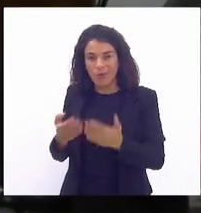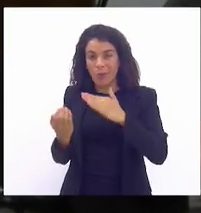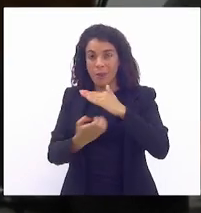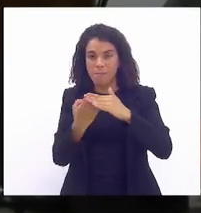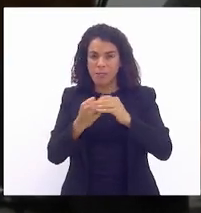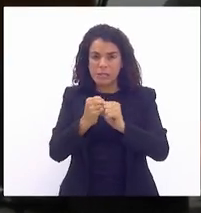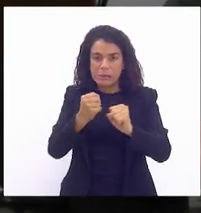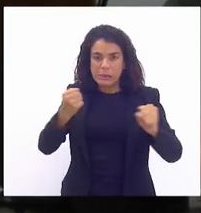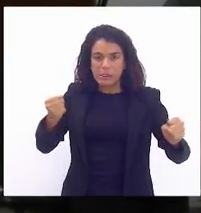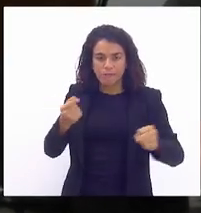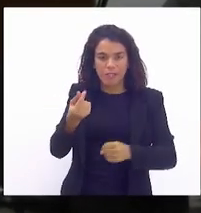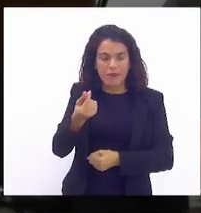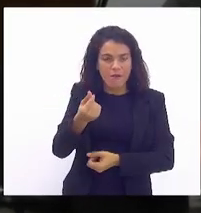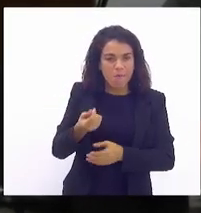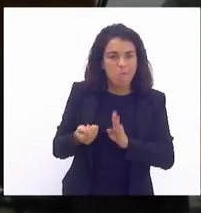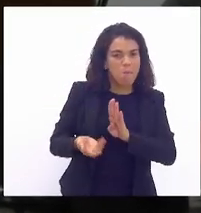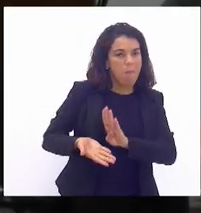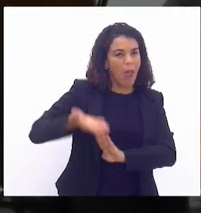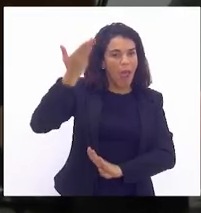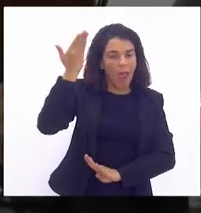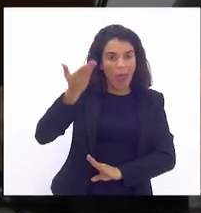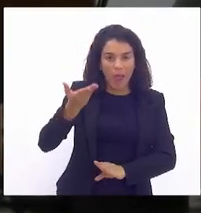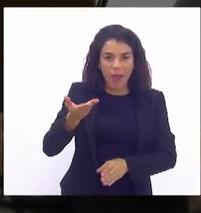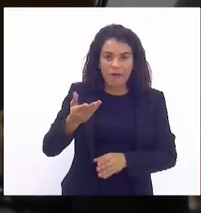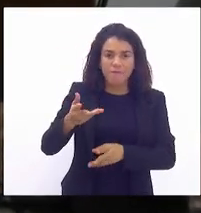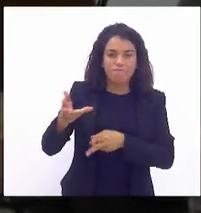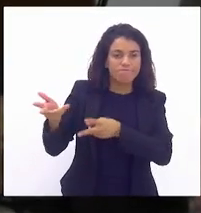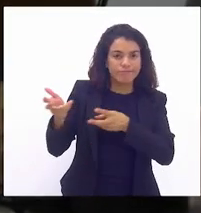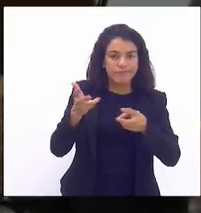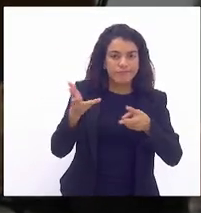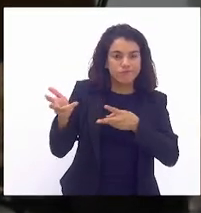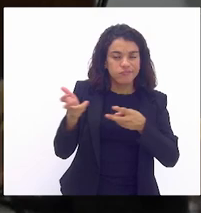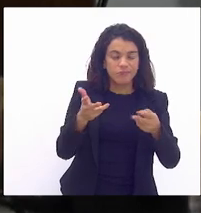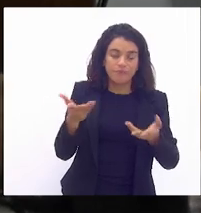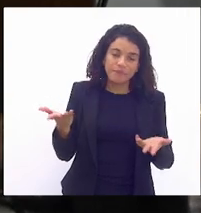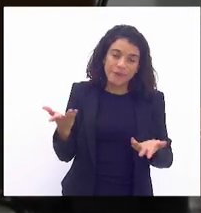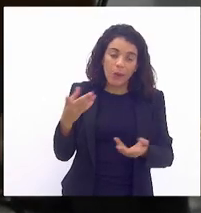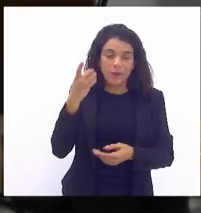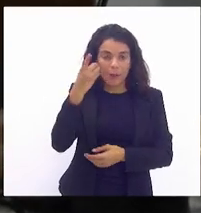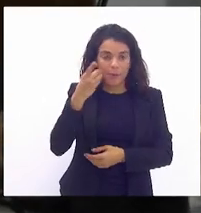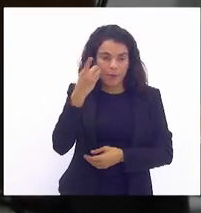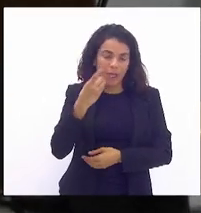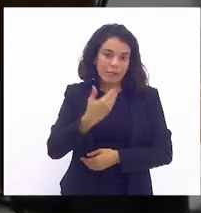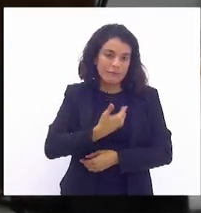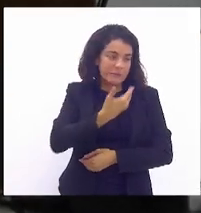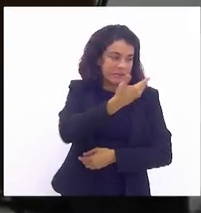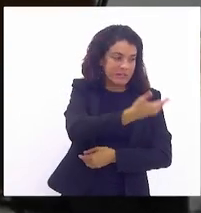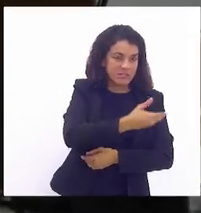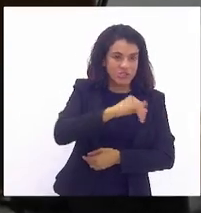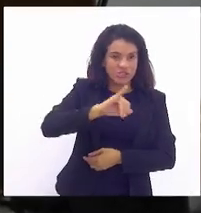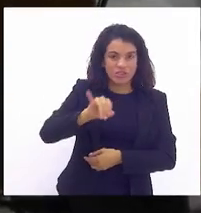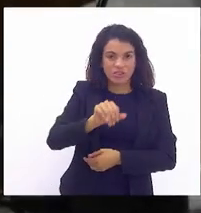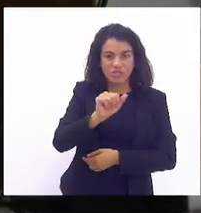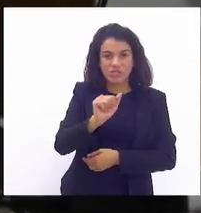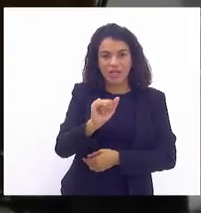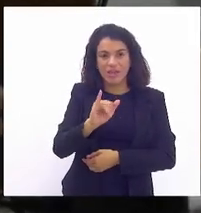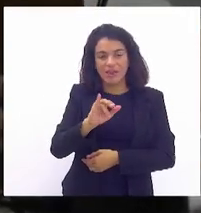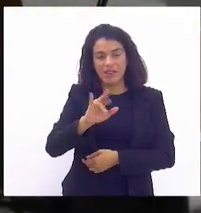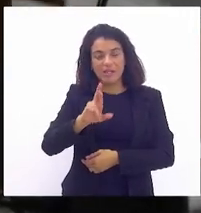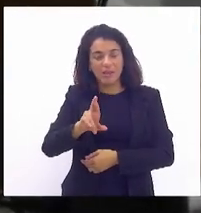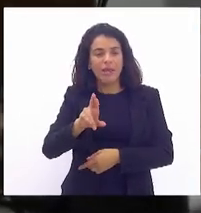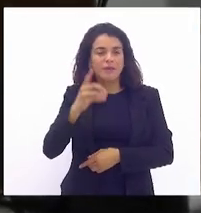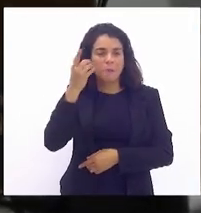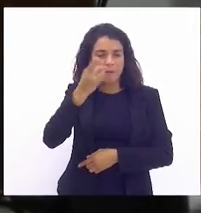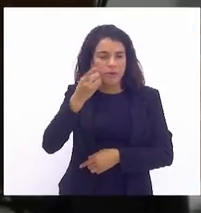Absolutamente nulo. Então, o que a gente veio aqui defender, deputado Jair, ao seu lado, que é não só deputado estadual, mas